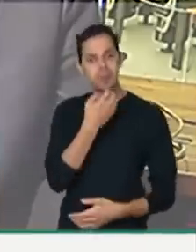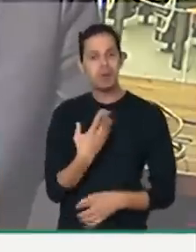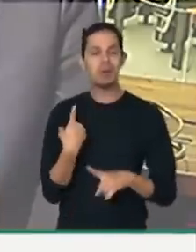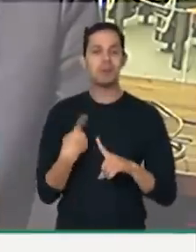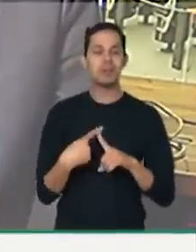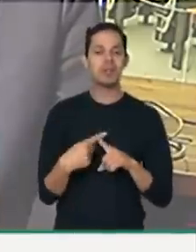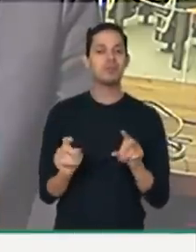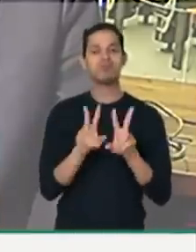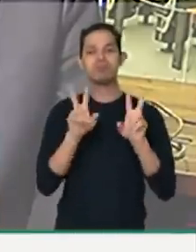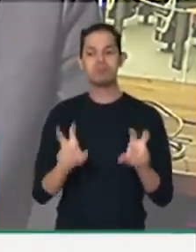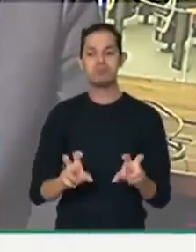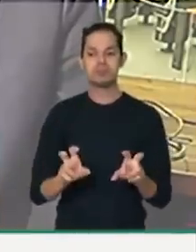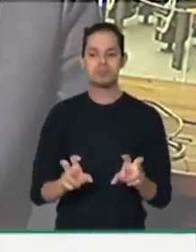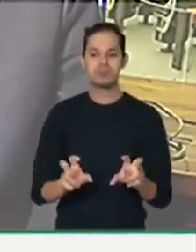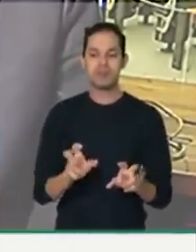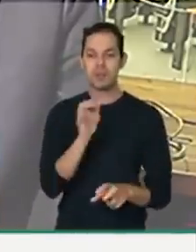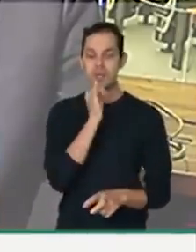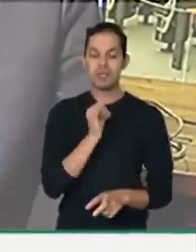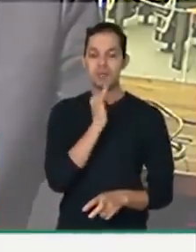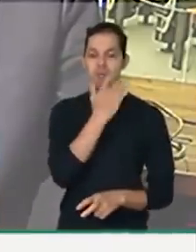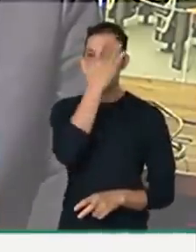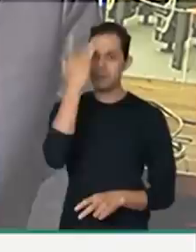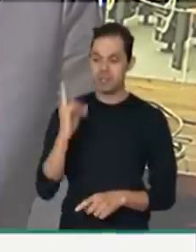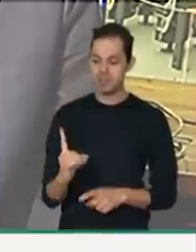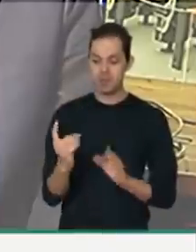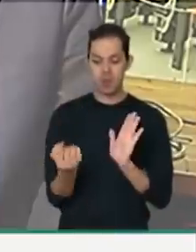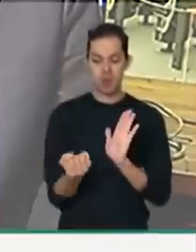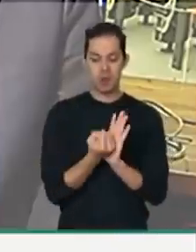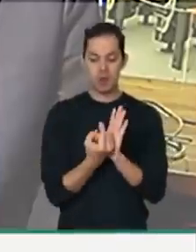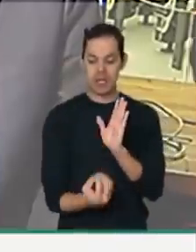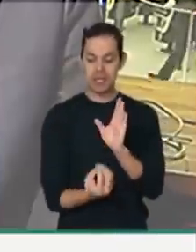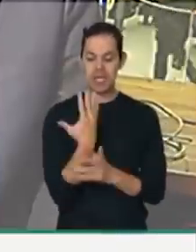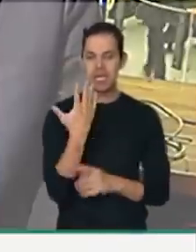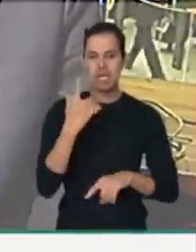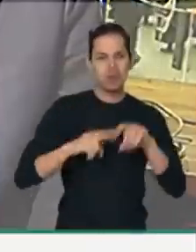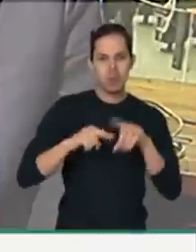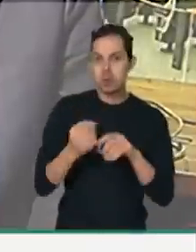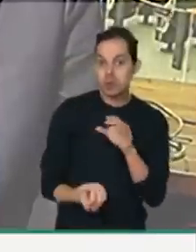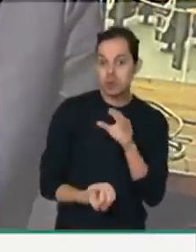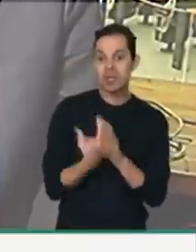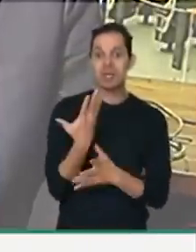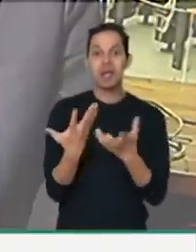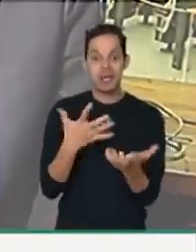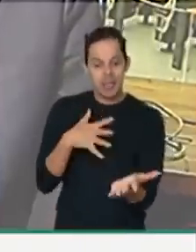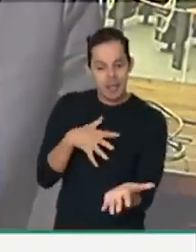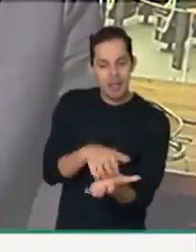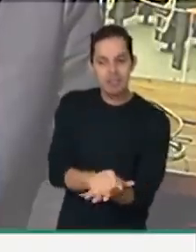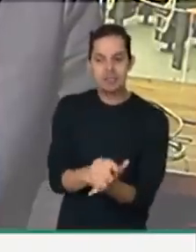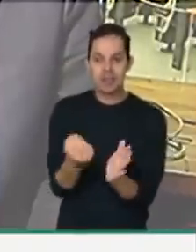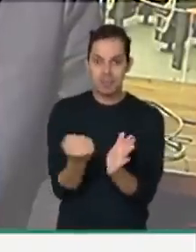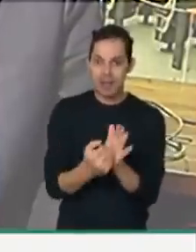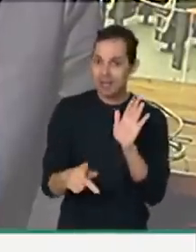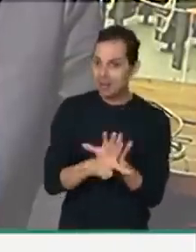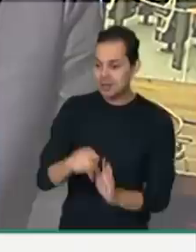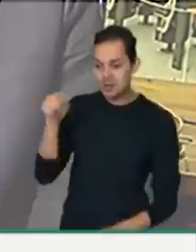grande questão? Quando uma pessoa que desenvolve uma marca, desenvolve um produto e quer registrar essa marca, esse produto,